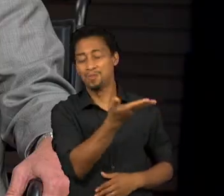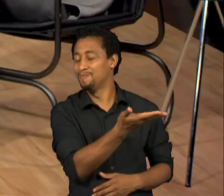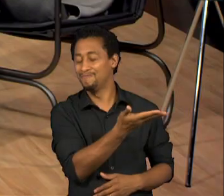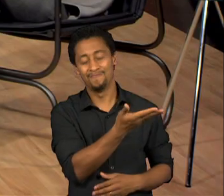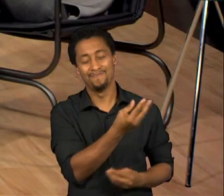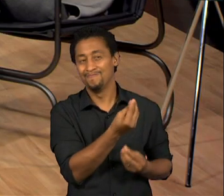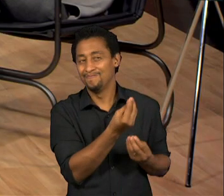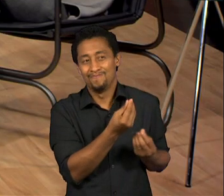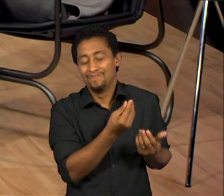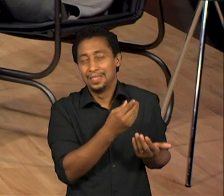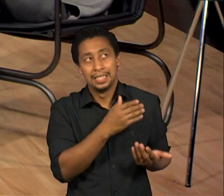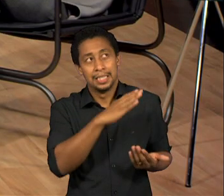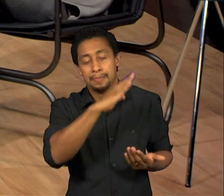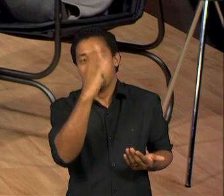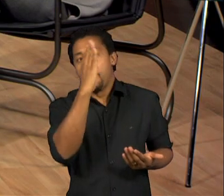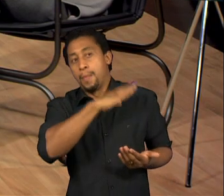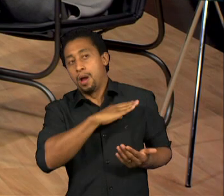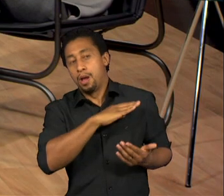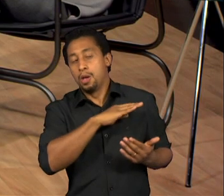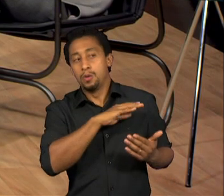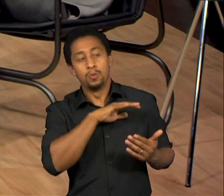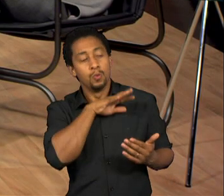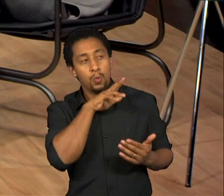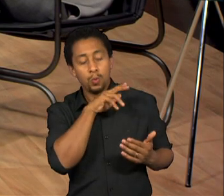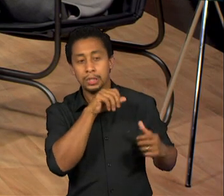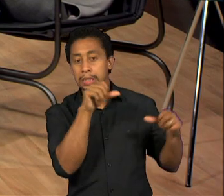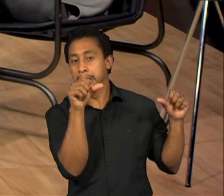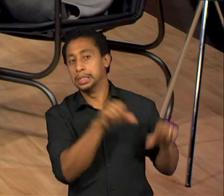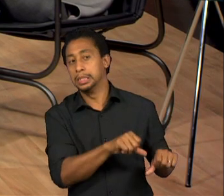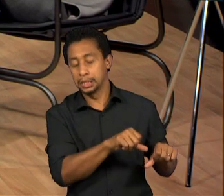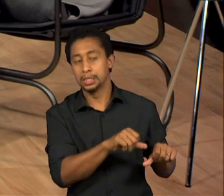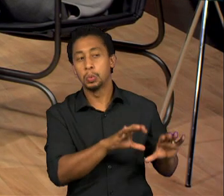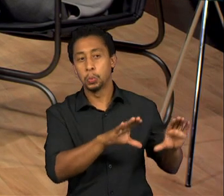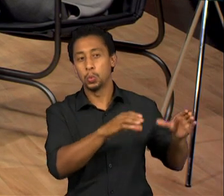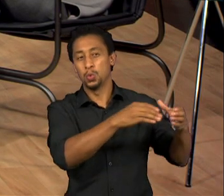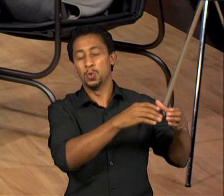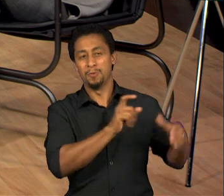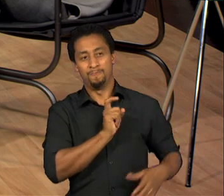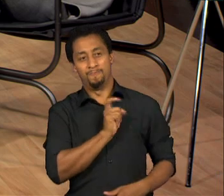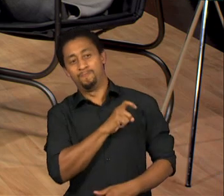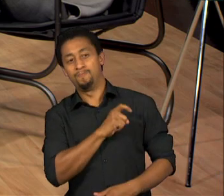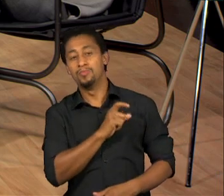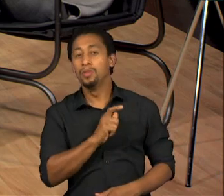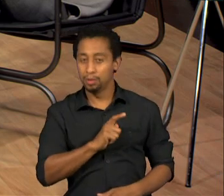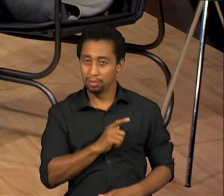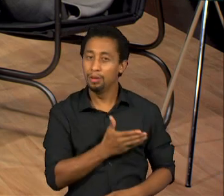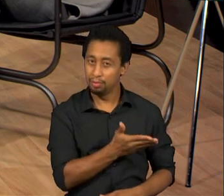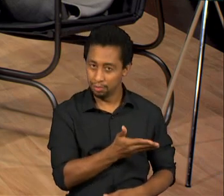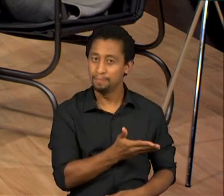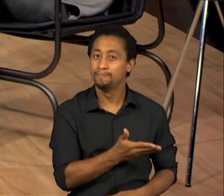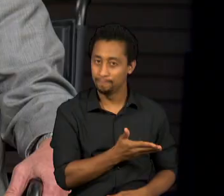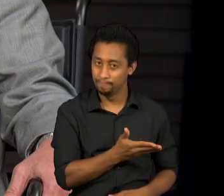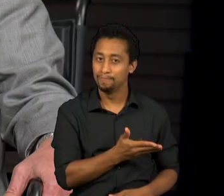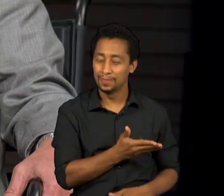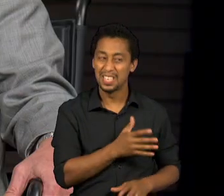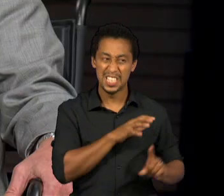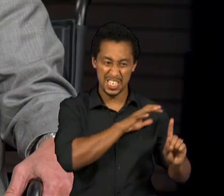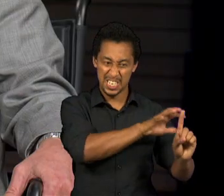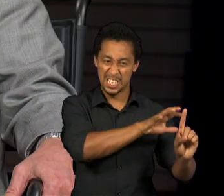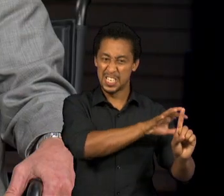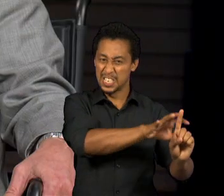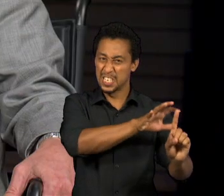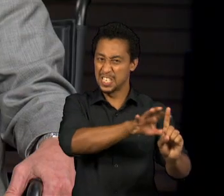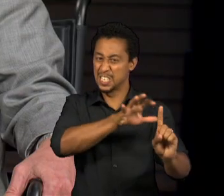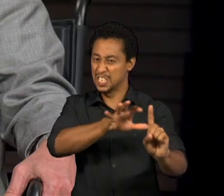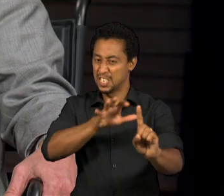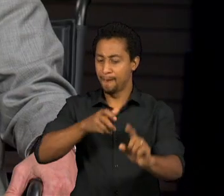treva, o lado da tirania, do culto de